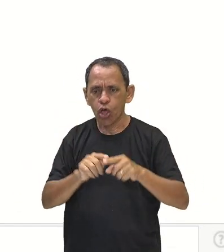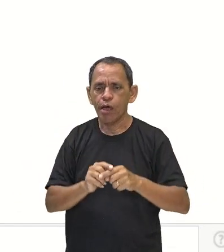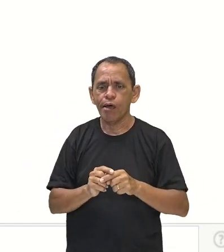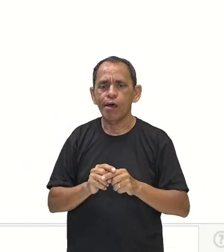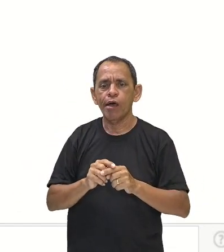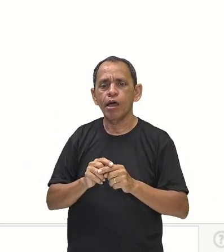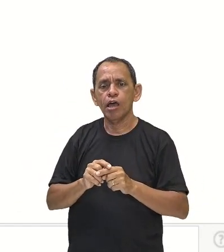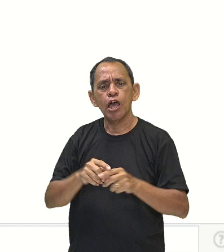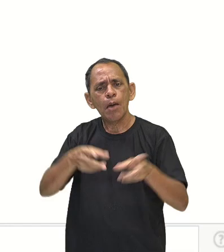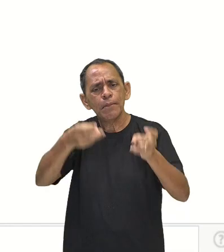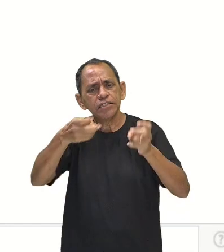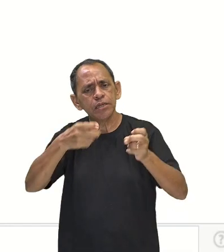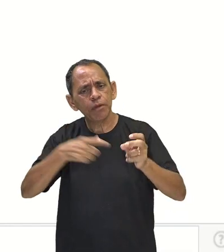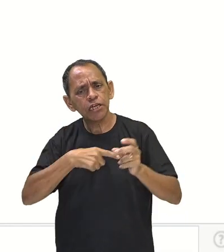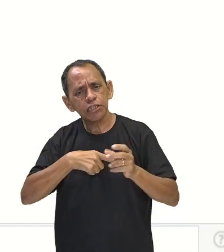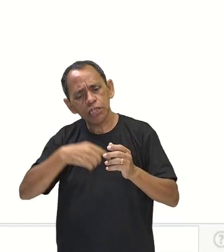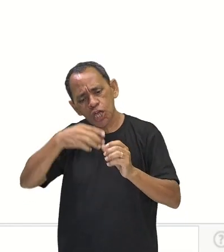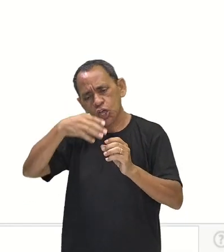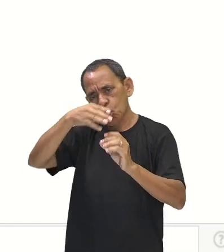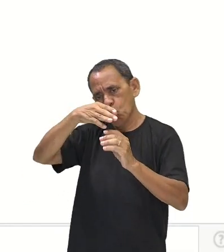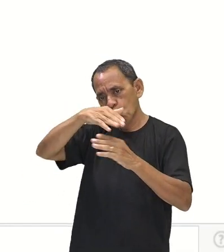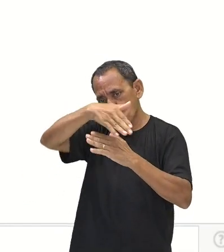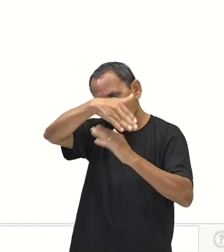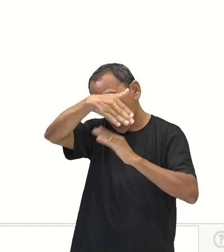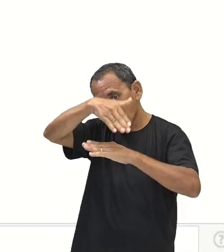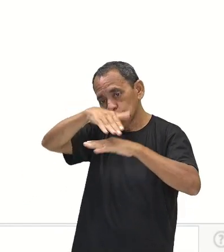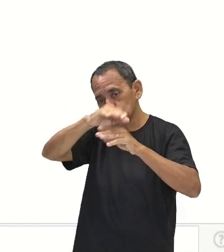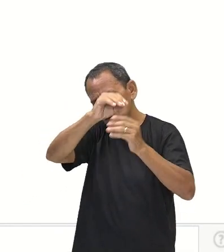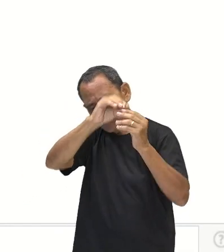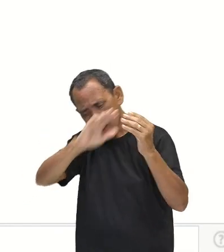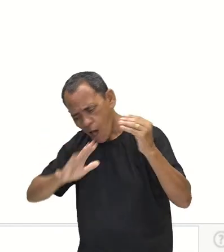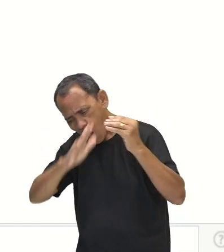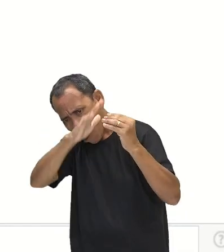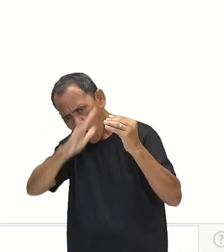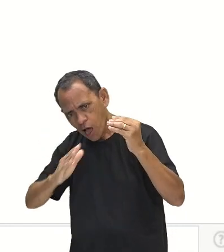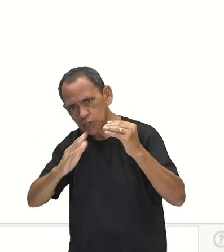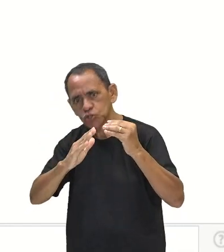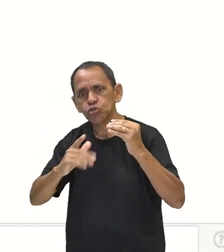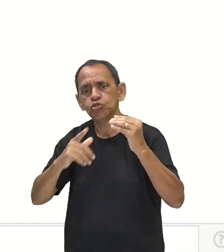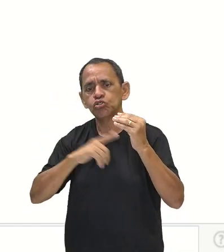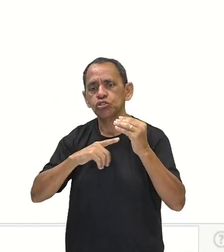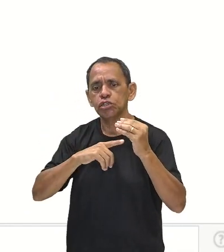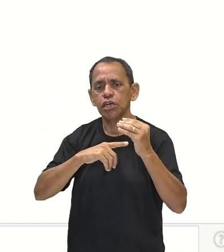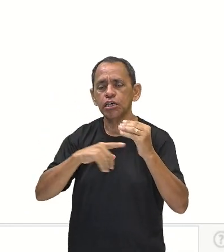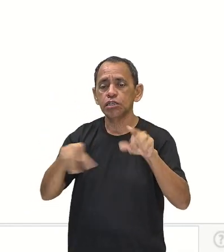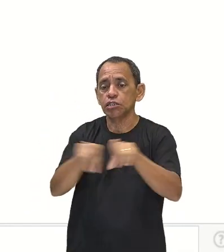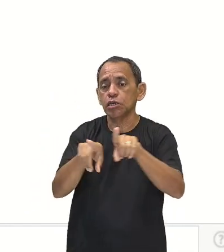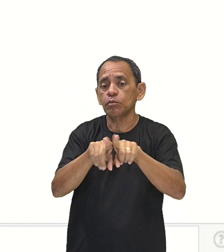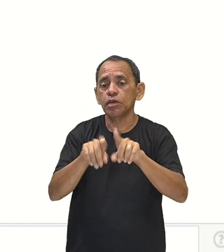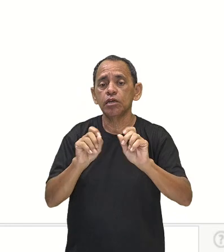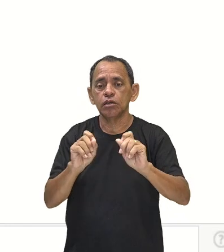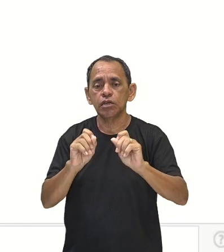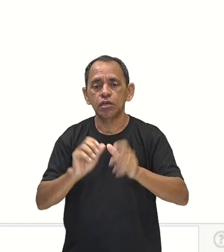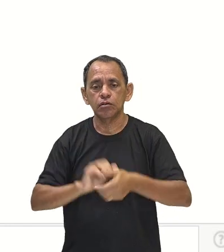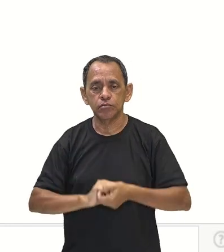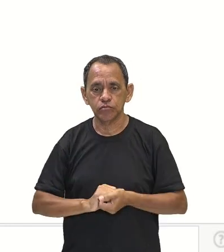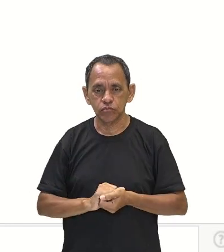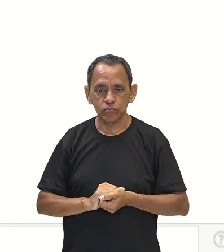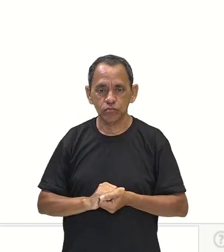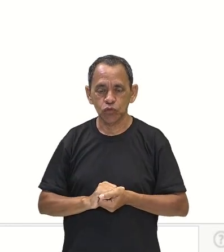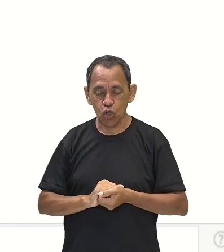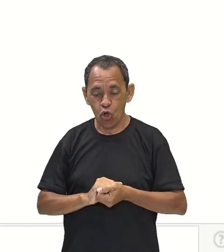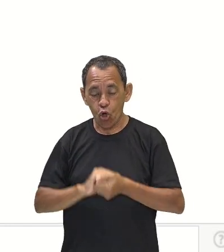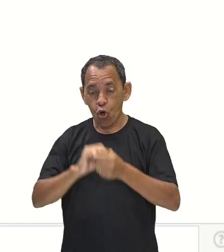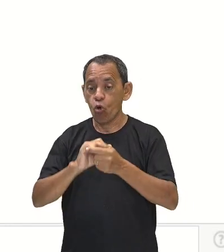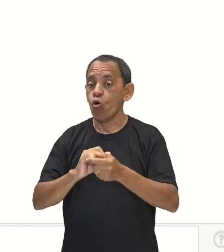a seta, esse outro lado aqui, certo? E temos também o outro lado lá